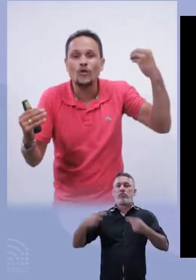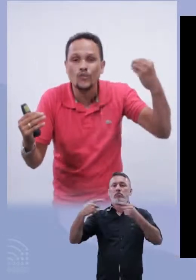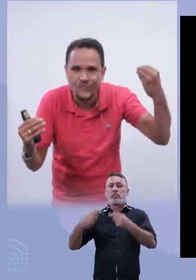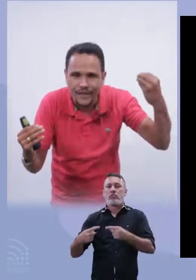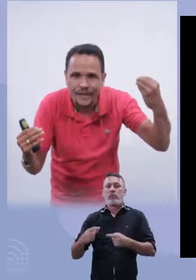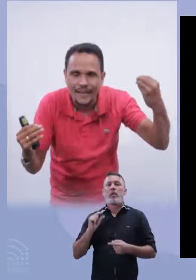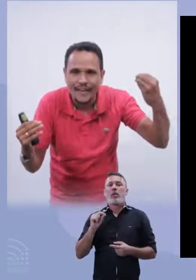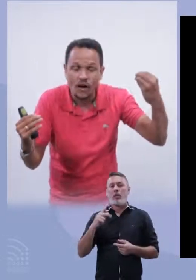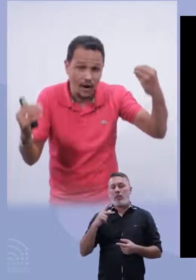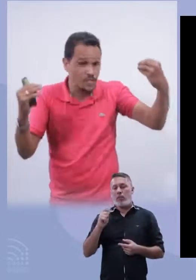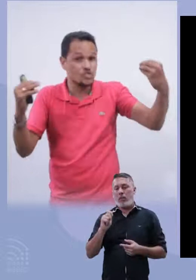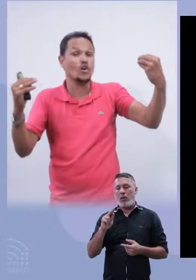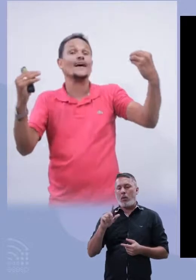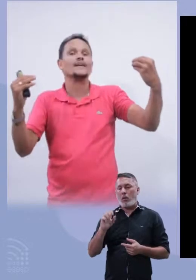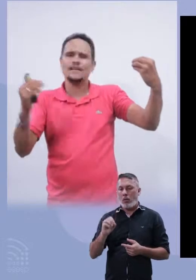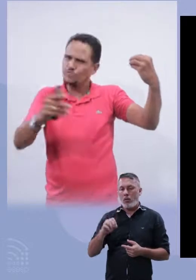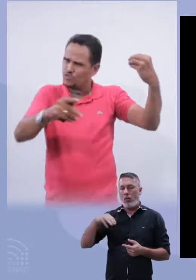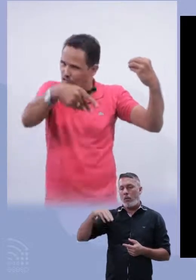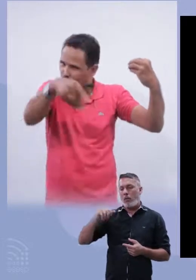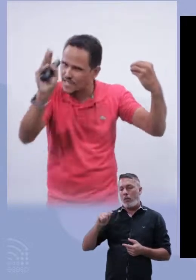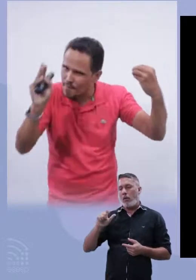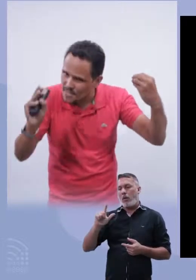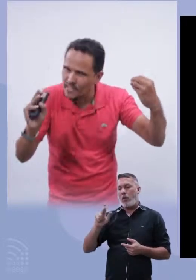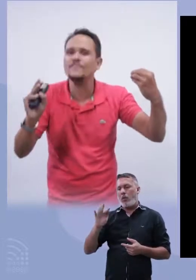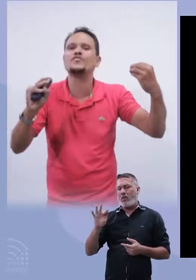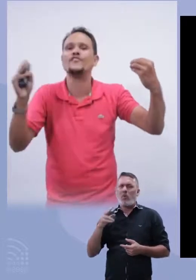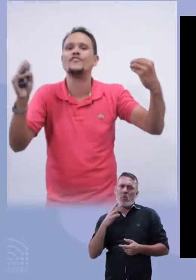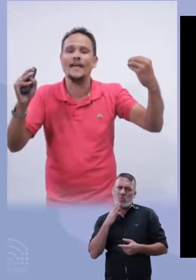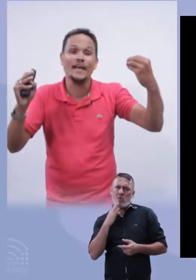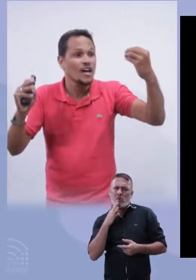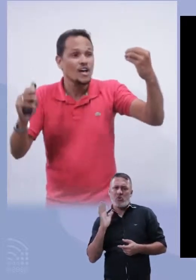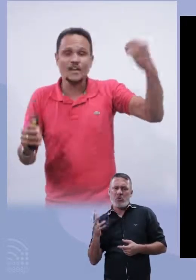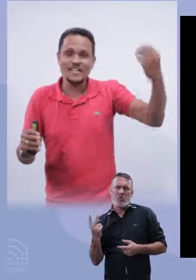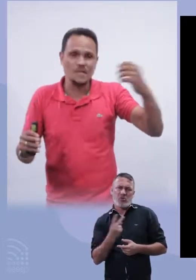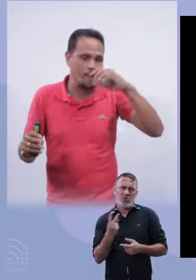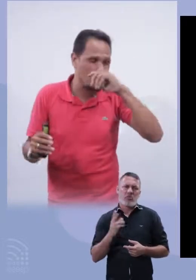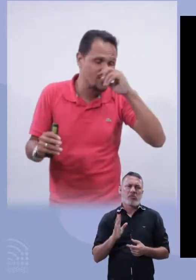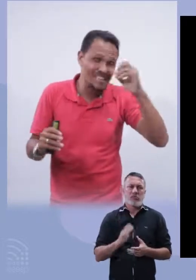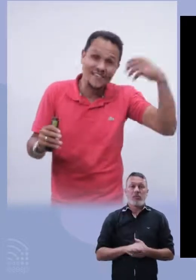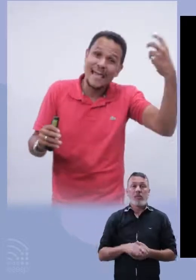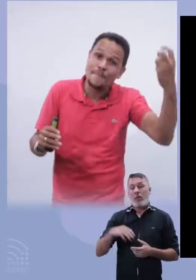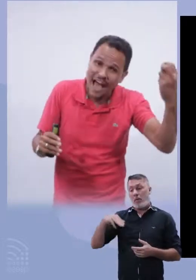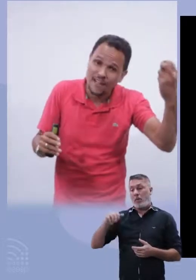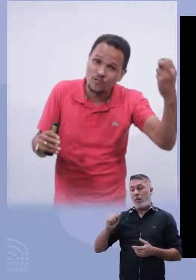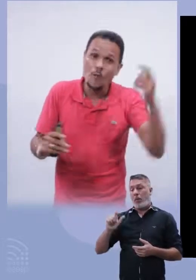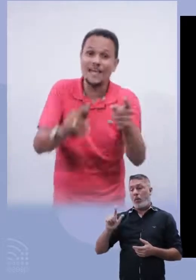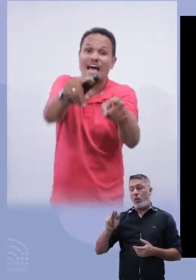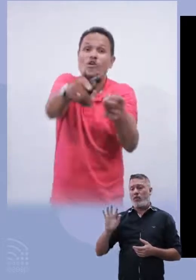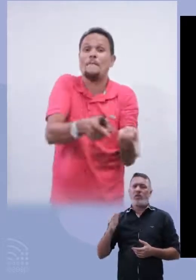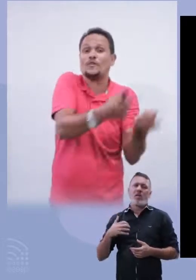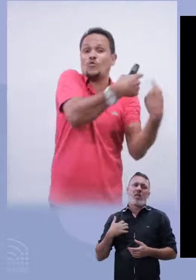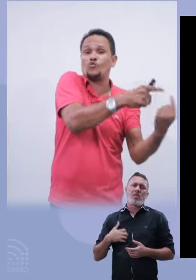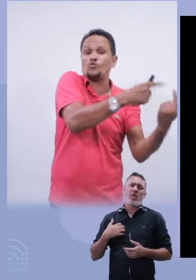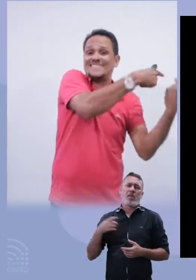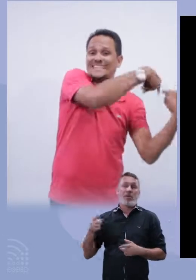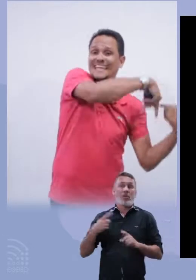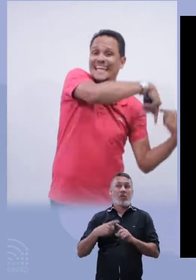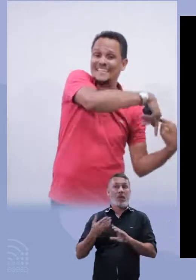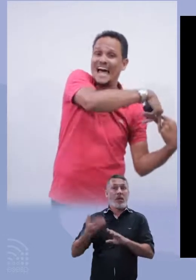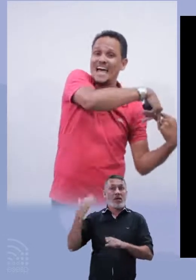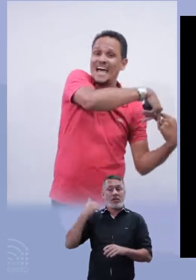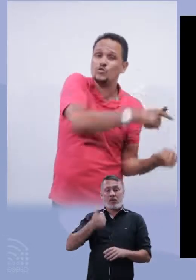Paulo Maluf. Olha só, um indivíduo que vocês também já devem ter ouvido para aí. Só que esse Maluf já estava queimado, porque na Copa do Mundo